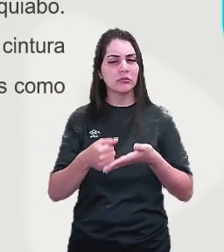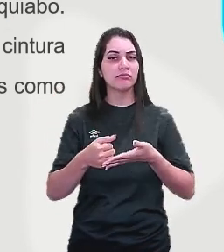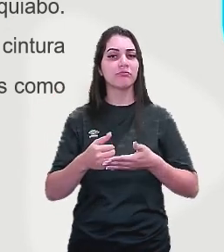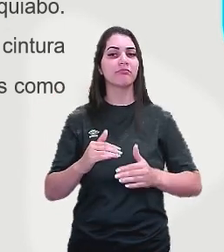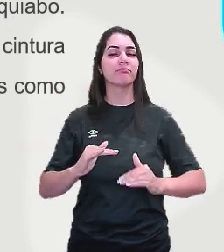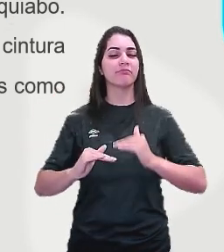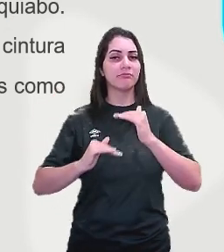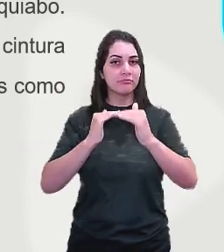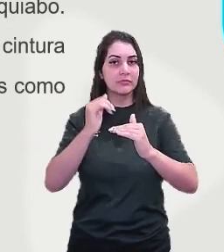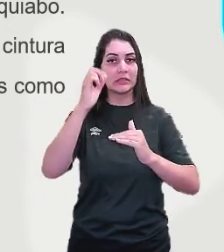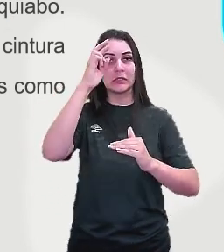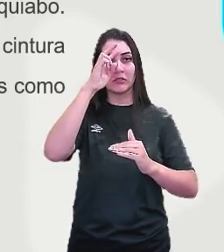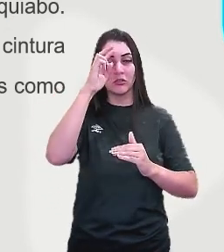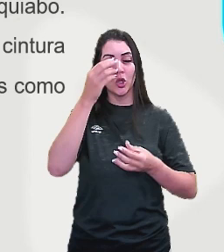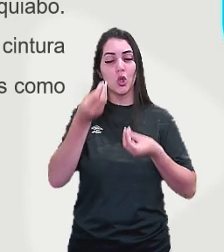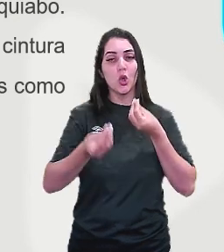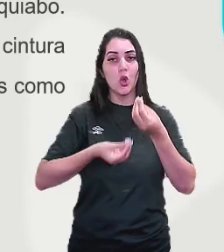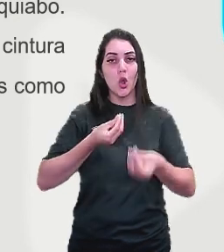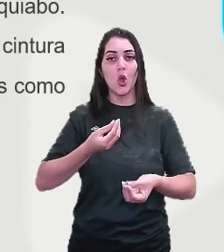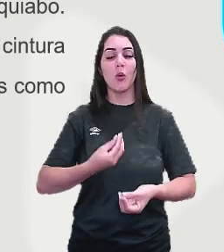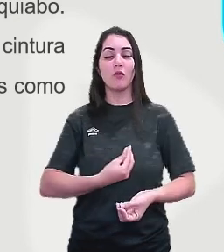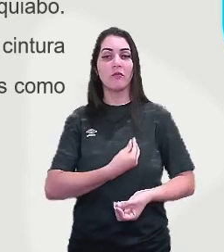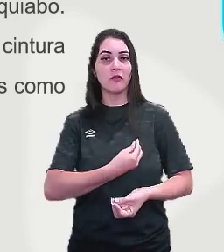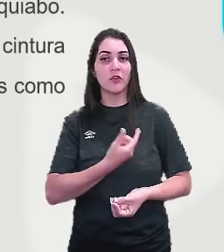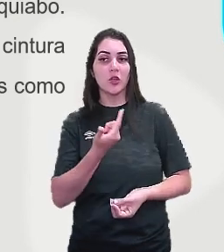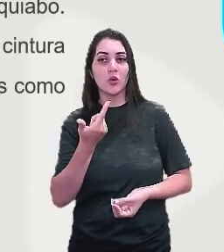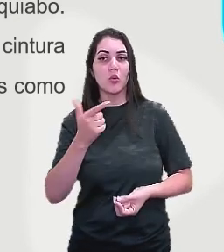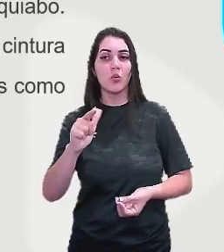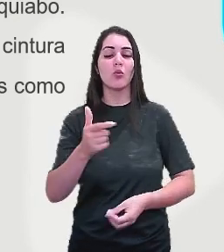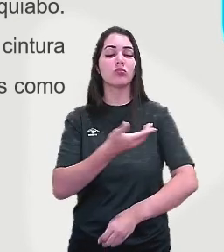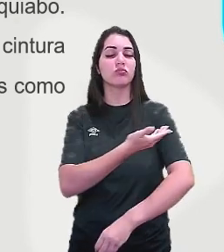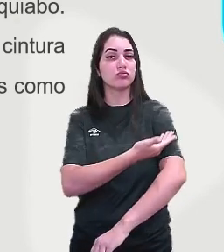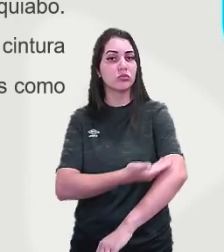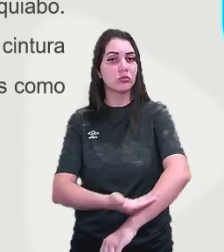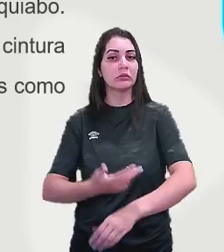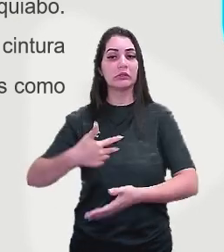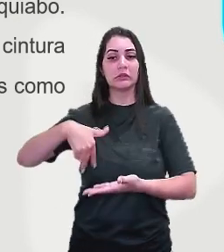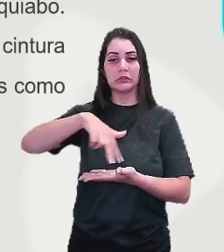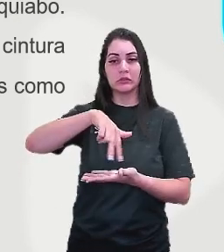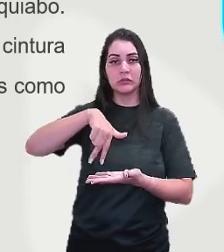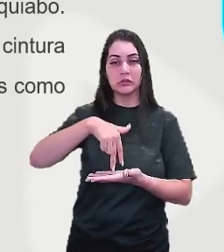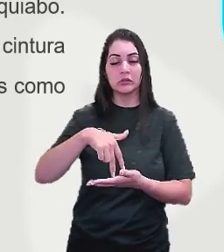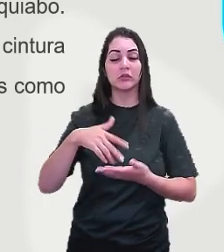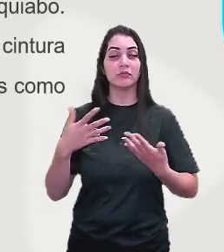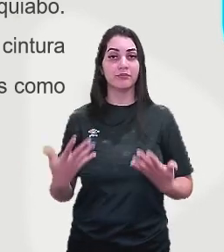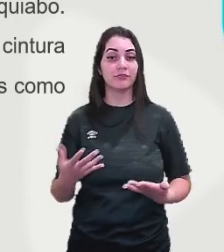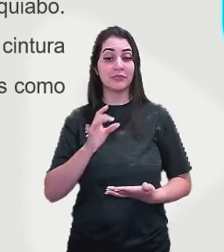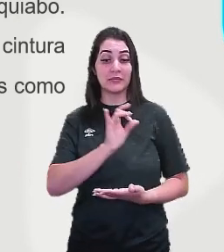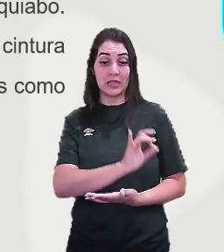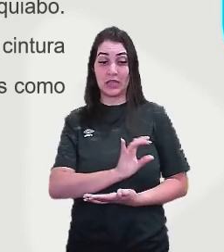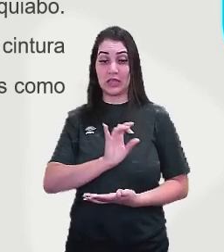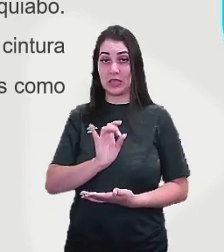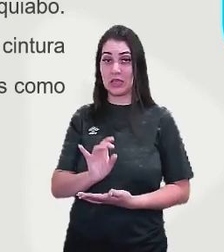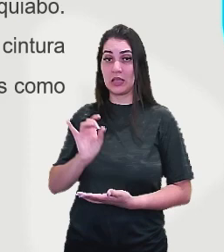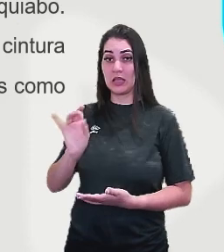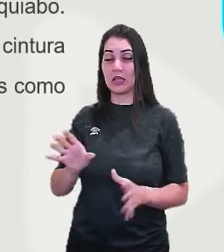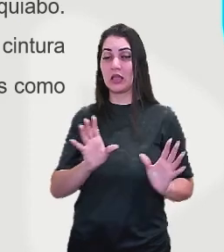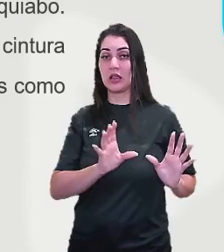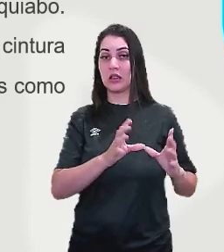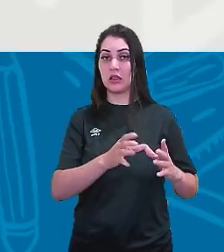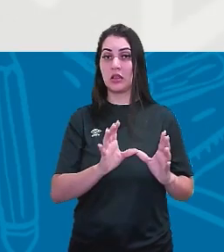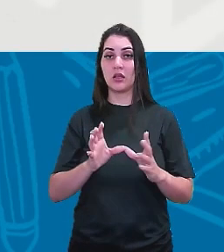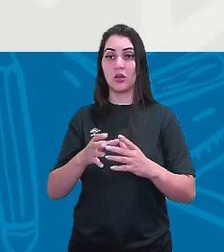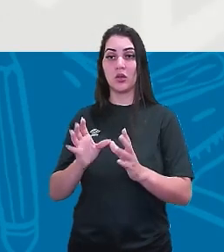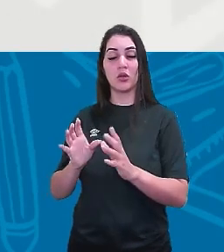nosso modo de convivência com o outro, nos nossos hábitos, na dança. Então, cada um trouxe um pouco da